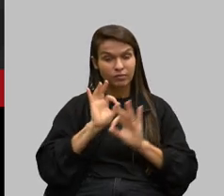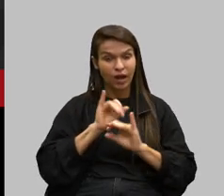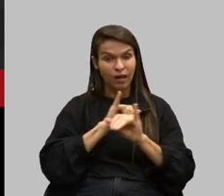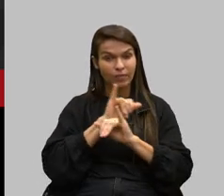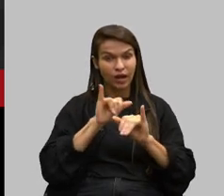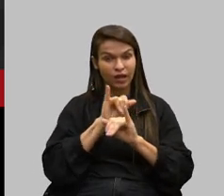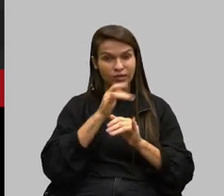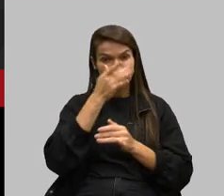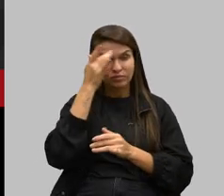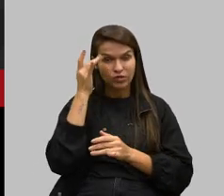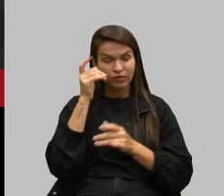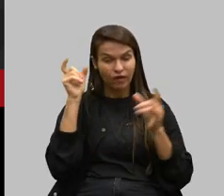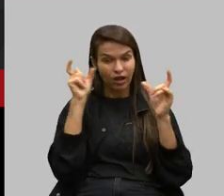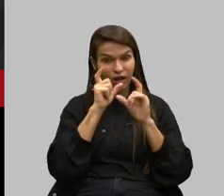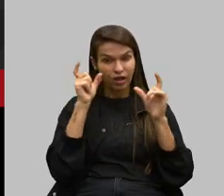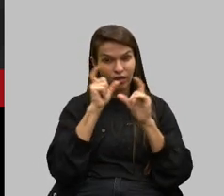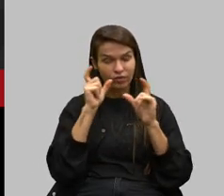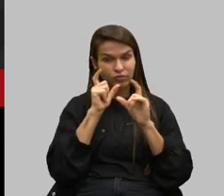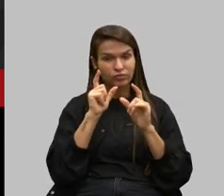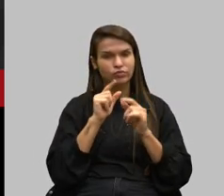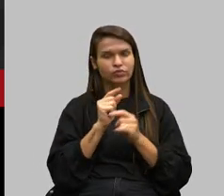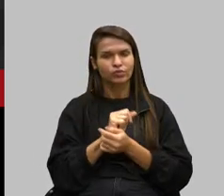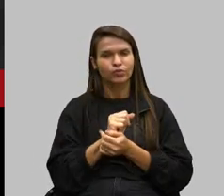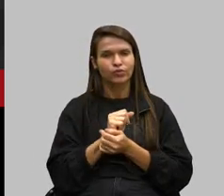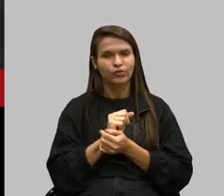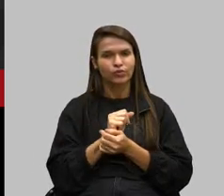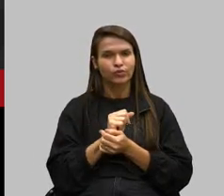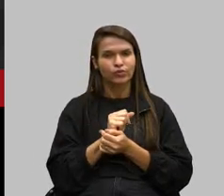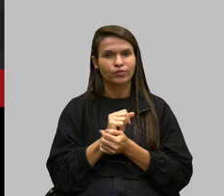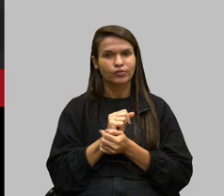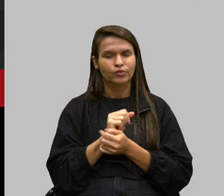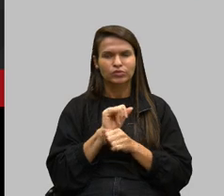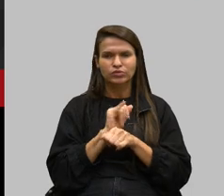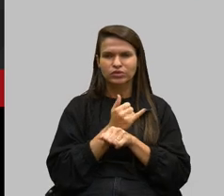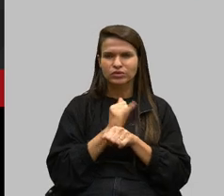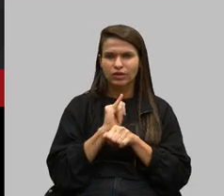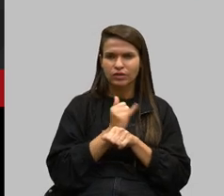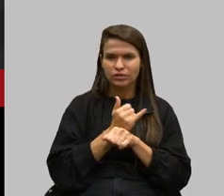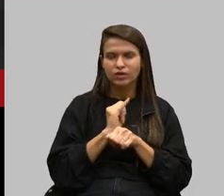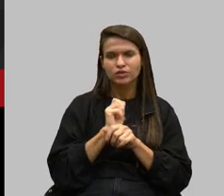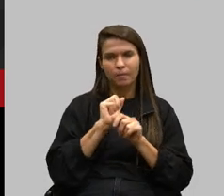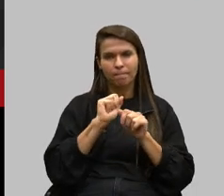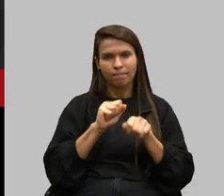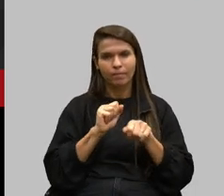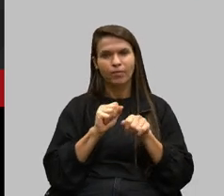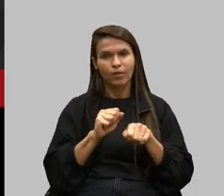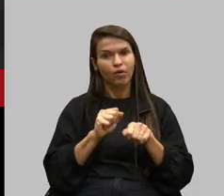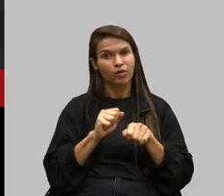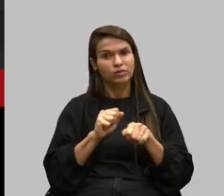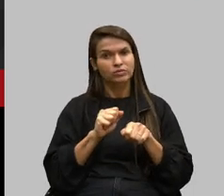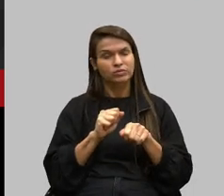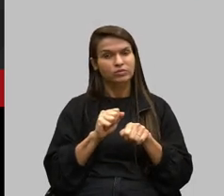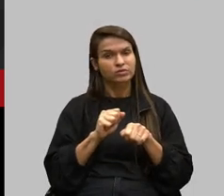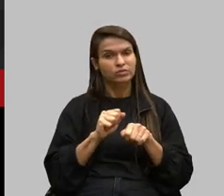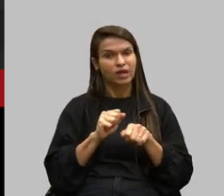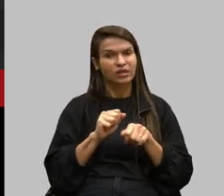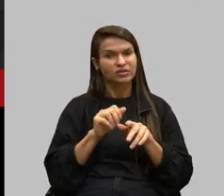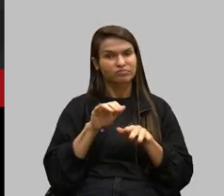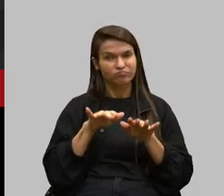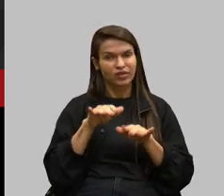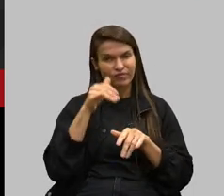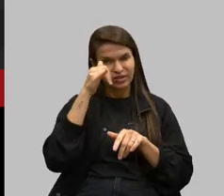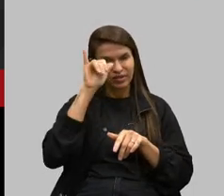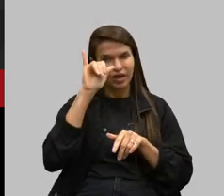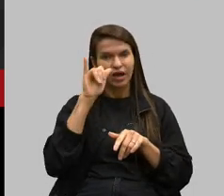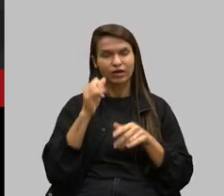que elas fiquem atentas né Com as atitudes de as atitudes aí que possam levar incêndios a campanha das estradas